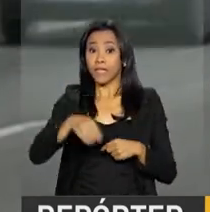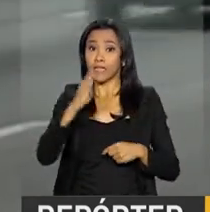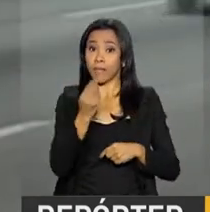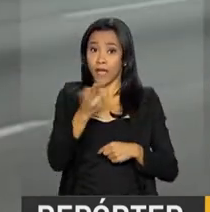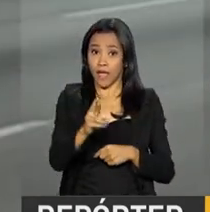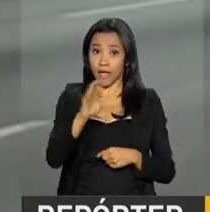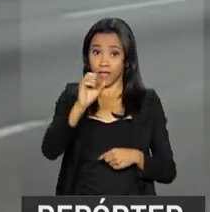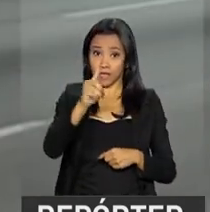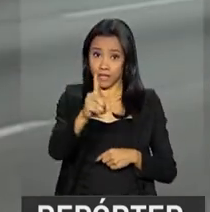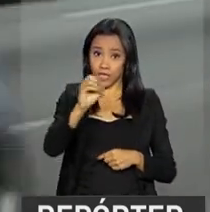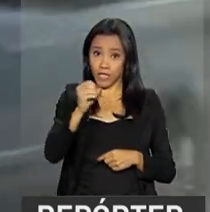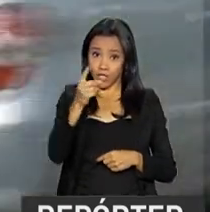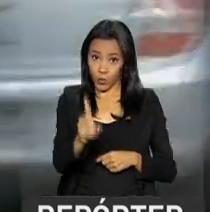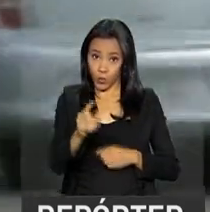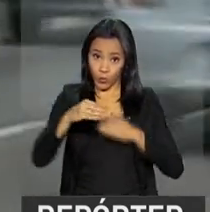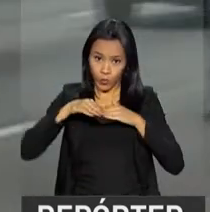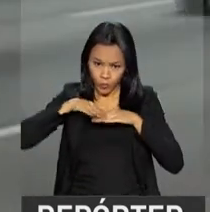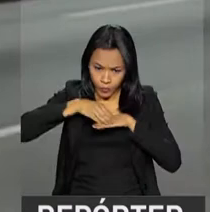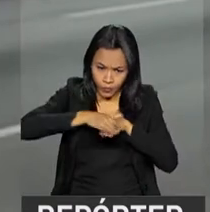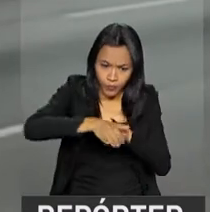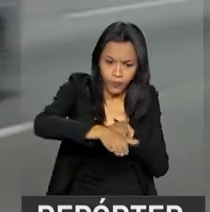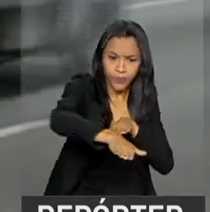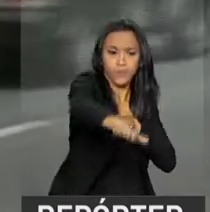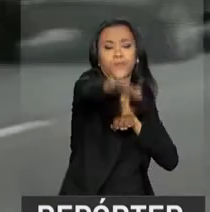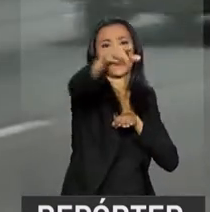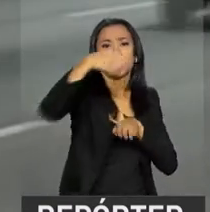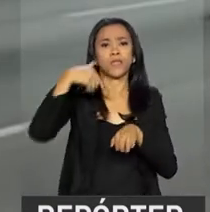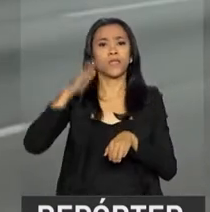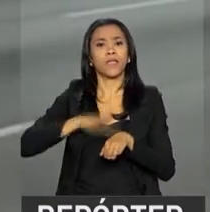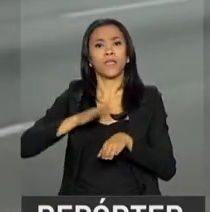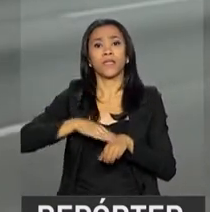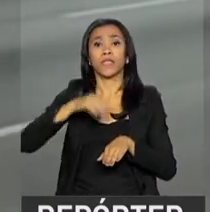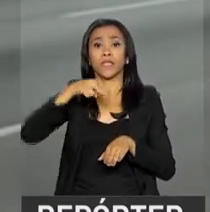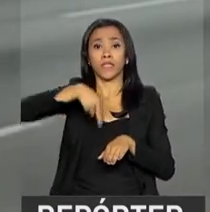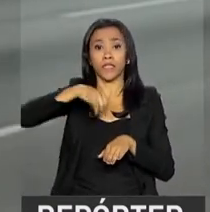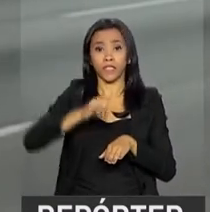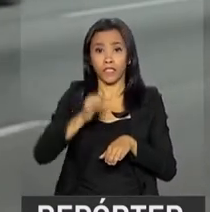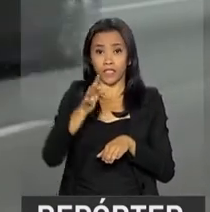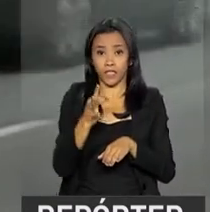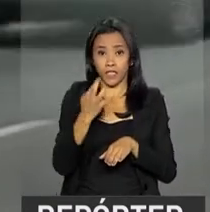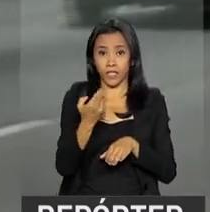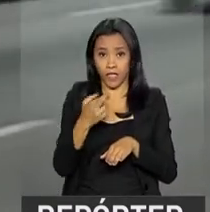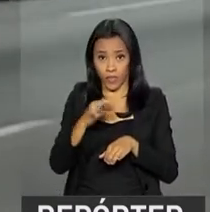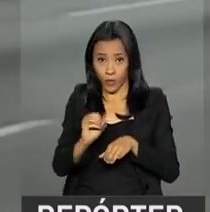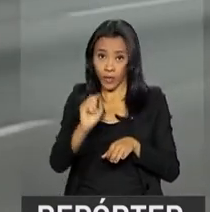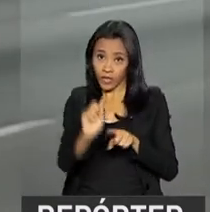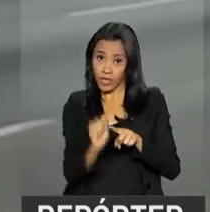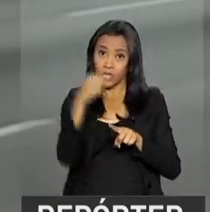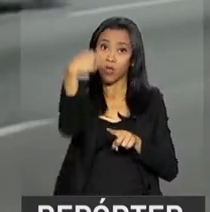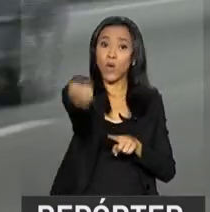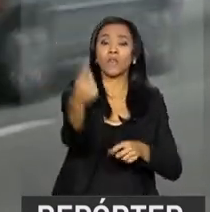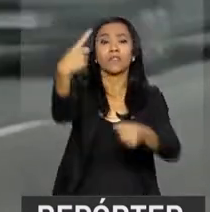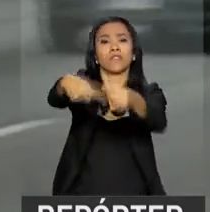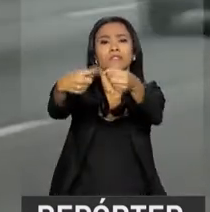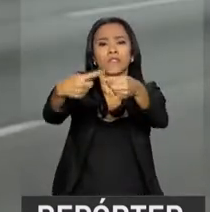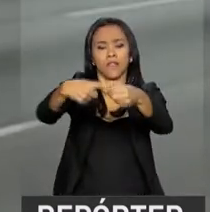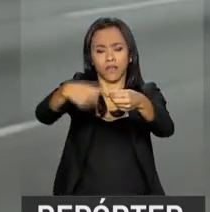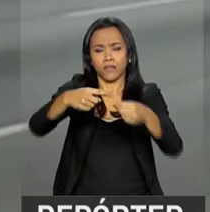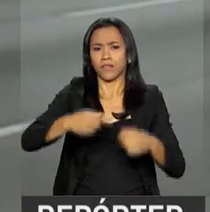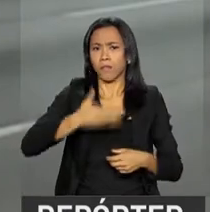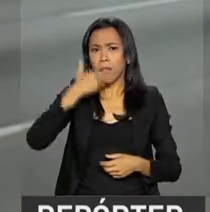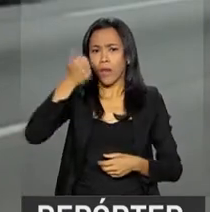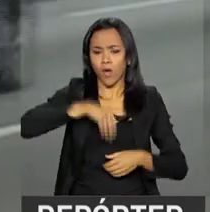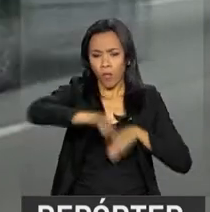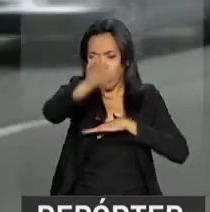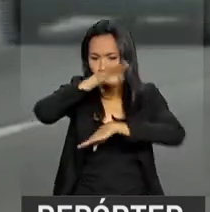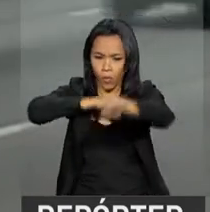BR-101, entre a Avenida do Contorno, que fica em Niterói, até o bairro de Manilha, em Itaboraí. Além de melhorar o tráfego na